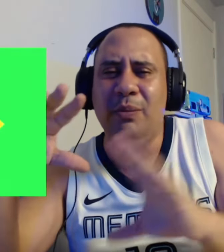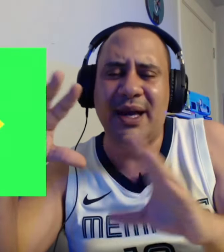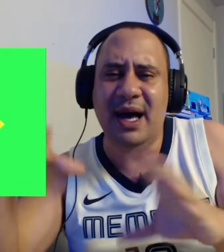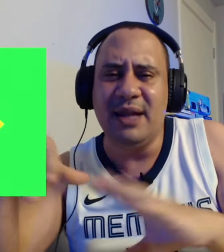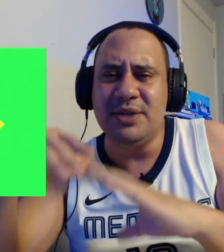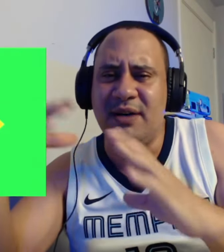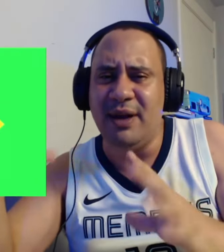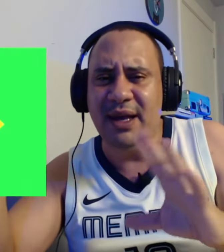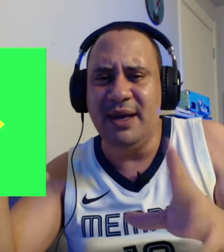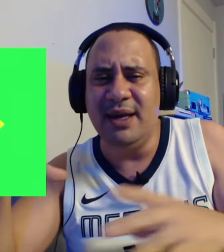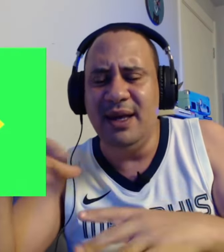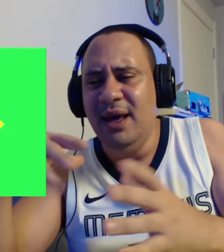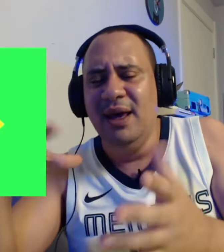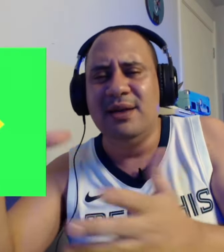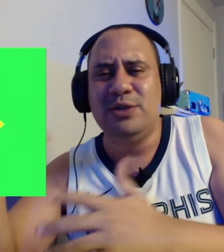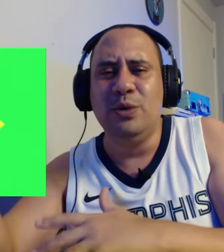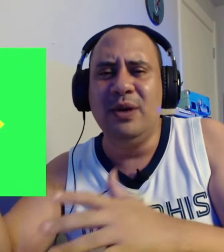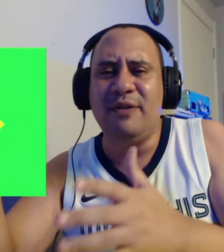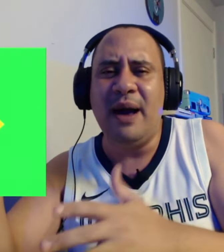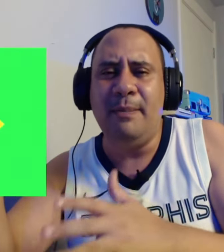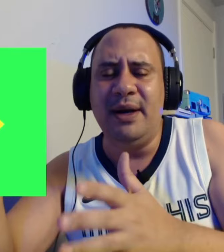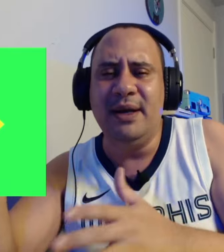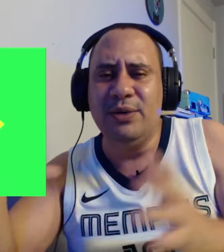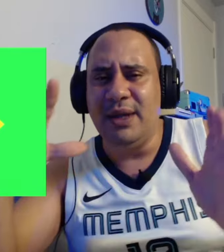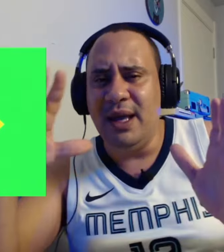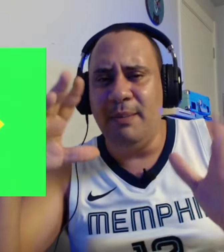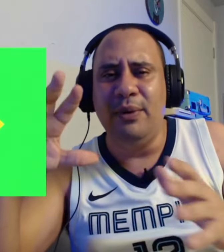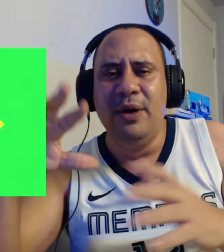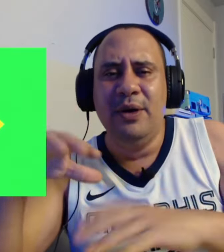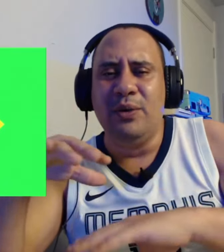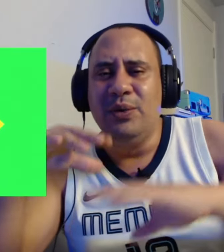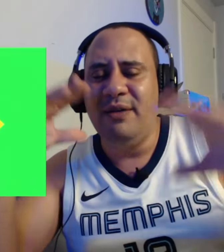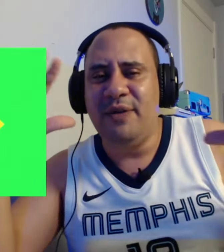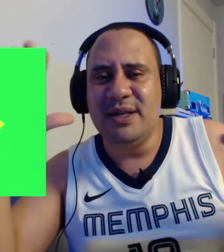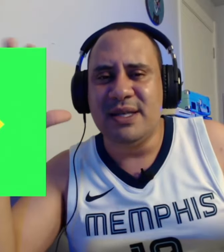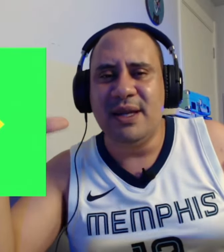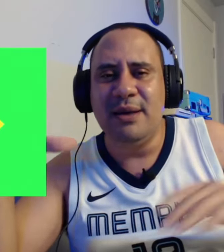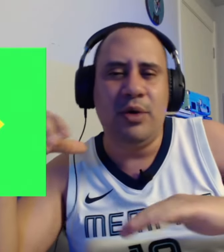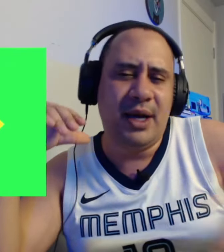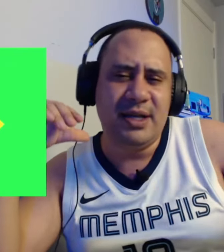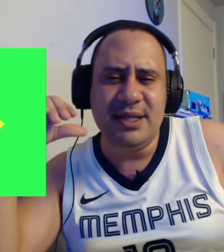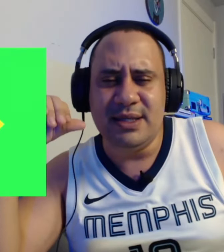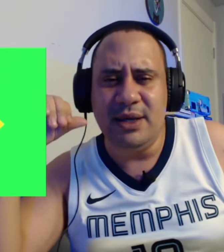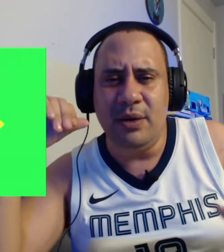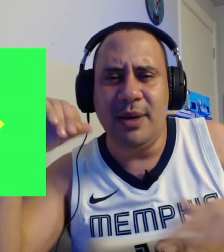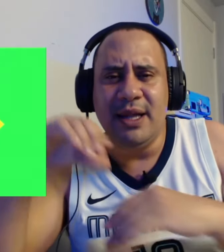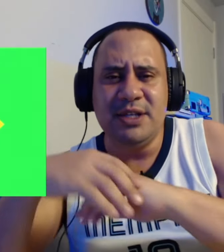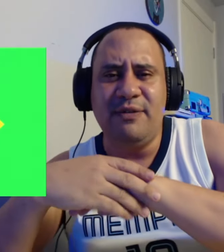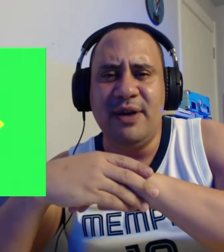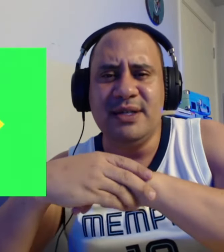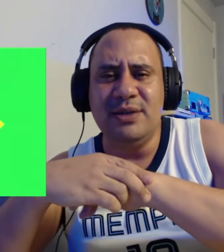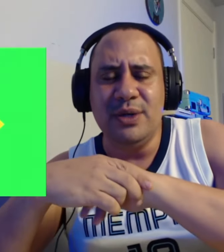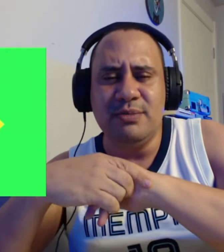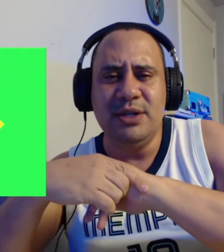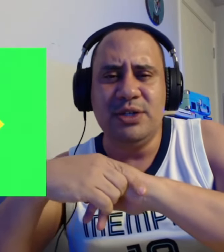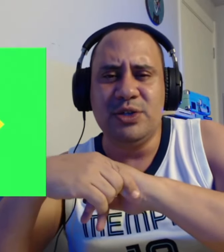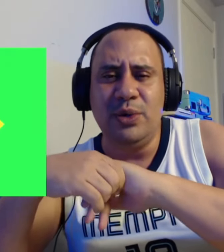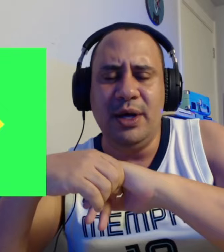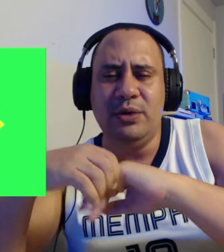muito complicado e já falei aqui, se o Lula ficar perdendo tempo com defesa da democracia, assim como a Haddad fez